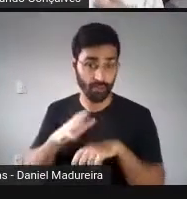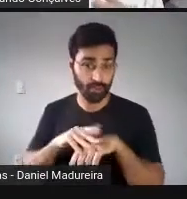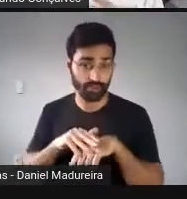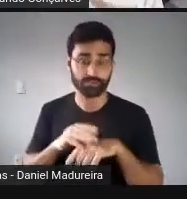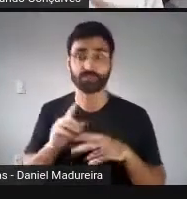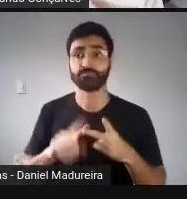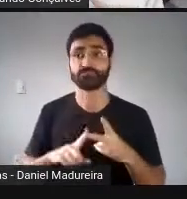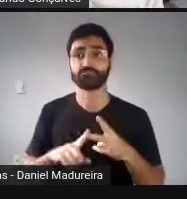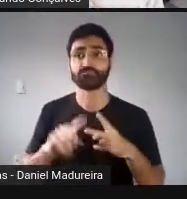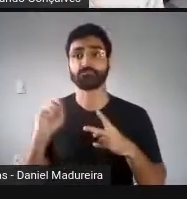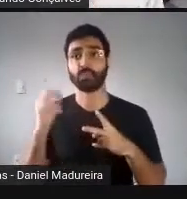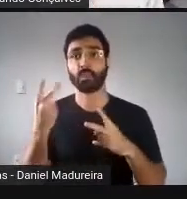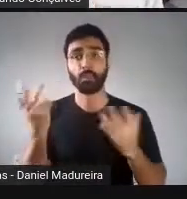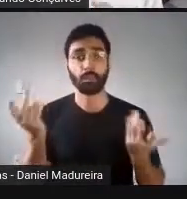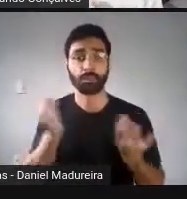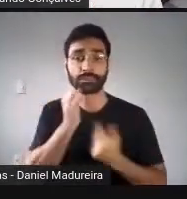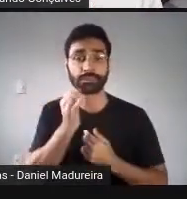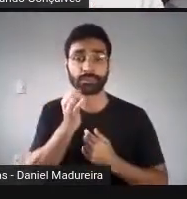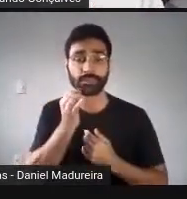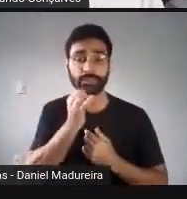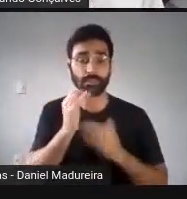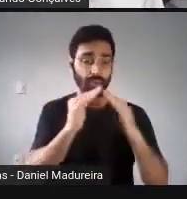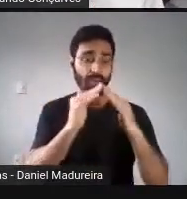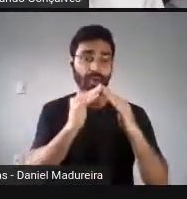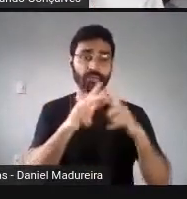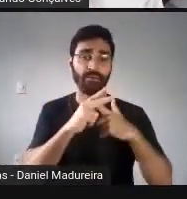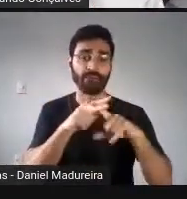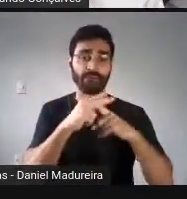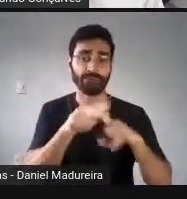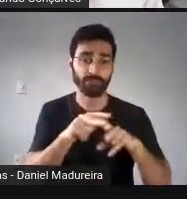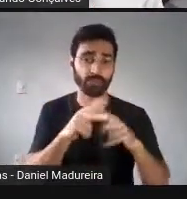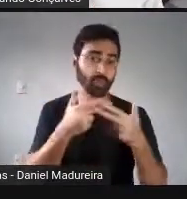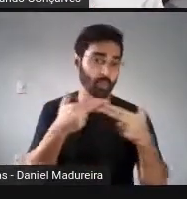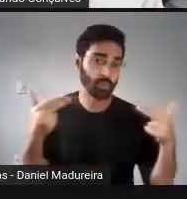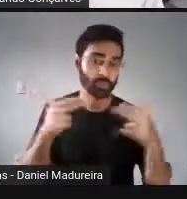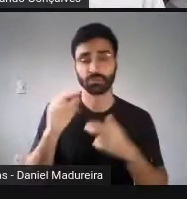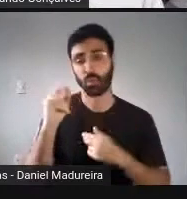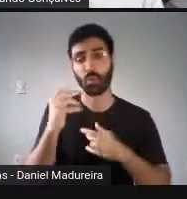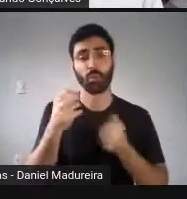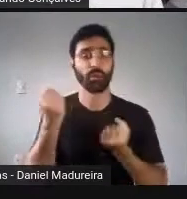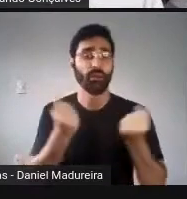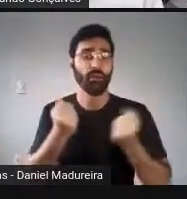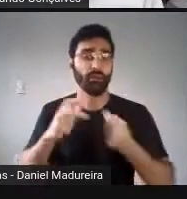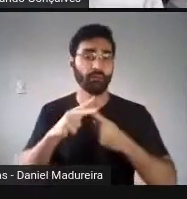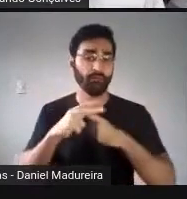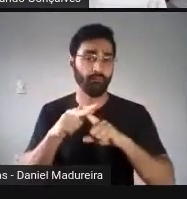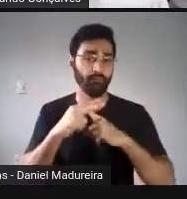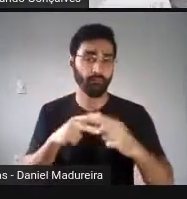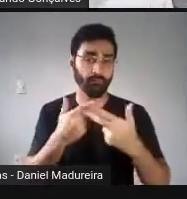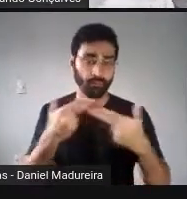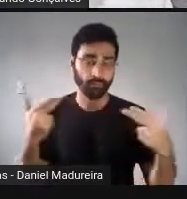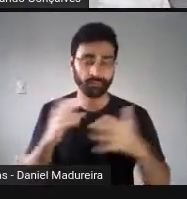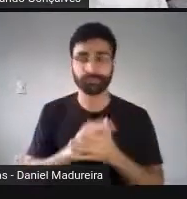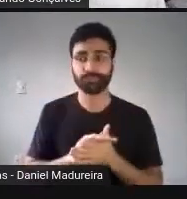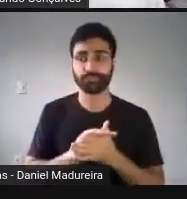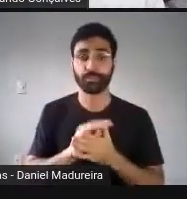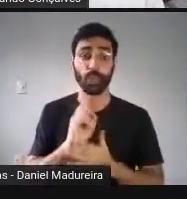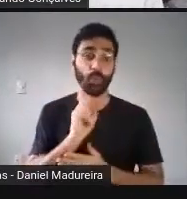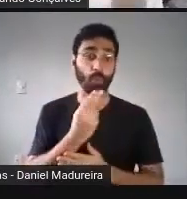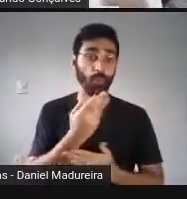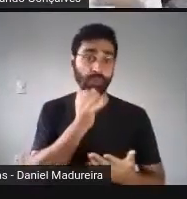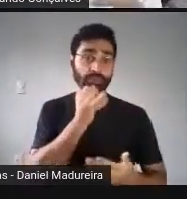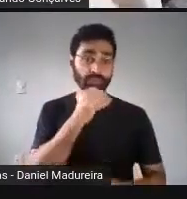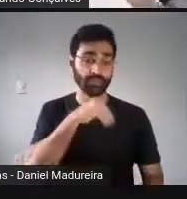de uma manutenção de um imóvel, seja manutenção de um veículo, seja uma perda de renda que eu tenho